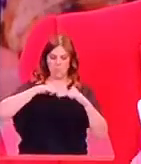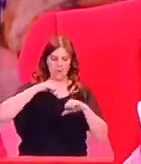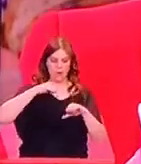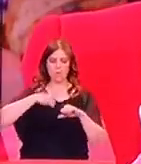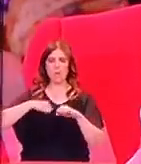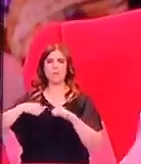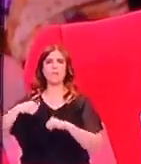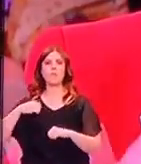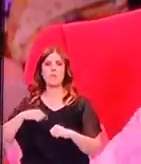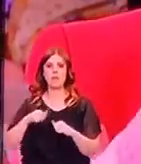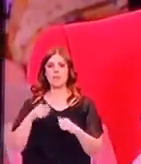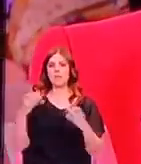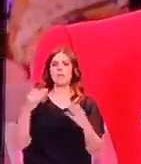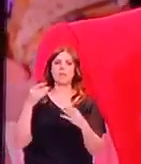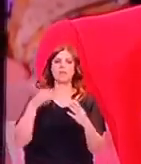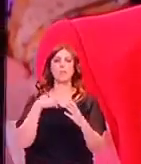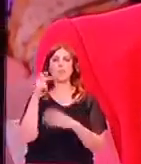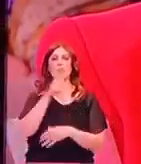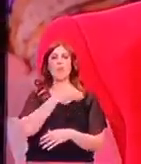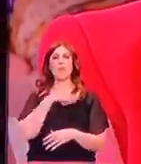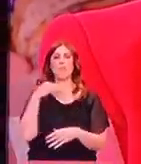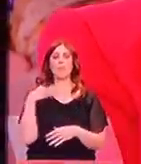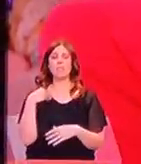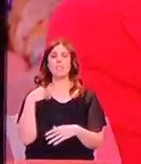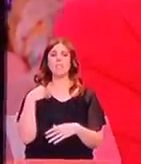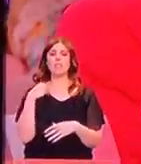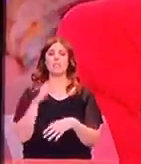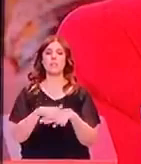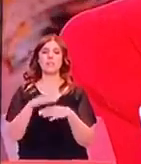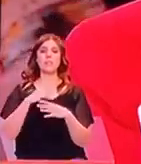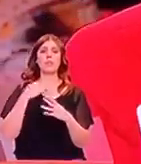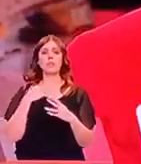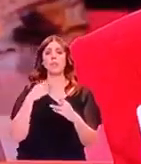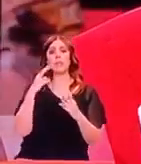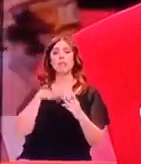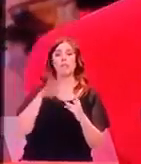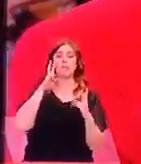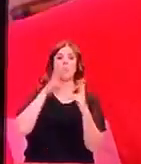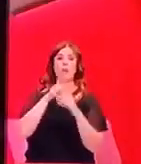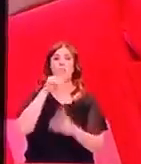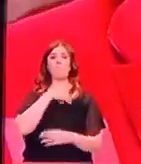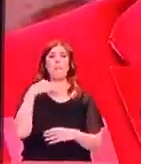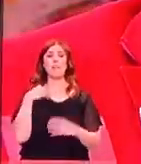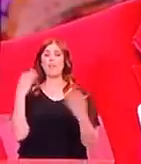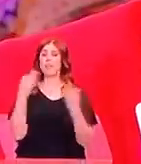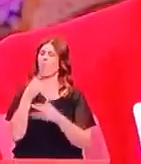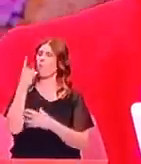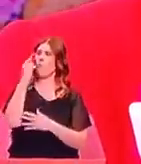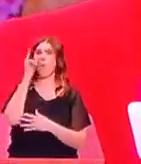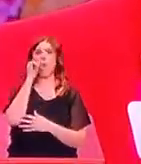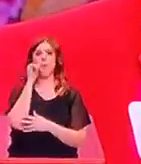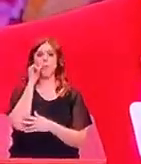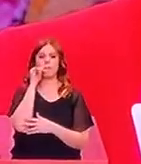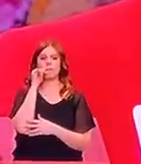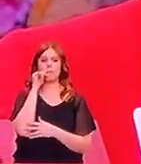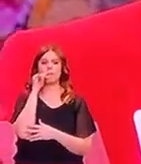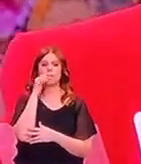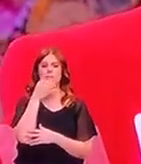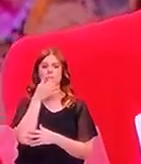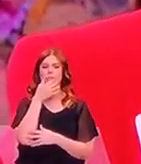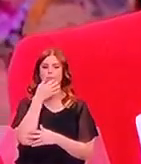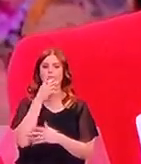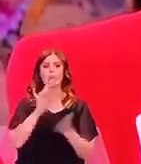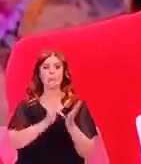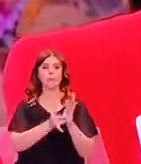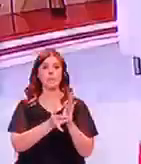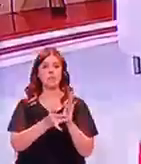corpo, em que eu fui no médico, porque eu queria encontrar um médico que fosse um homem